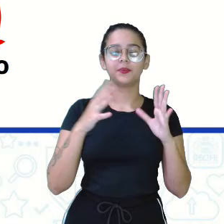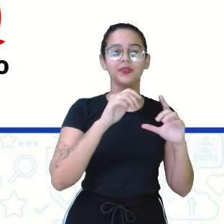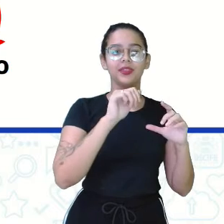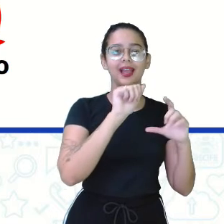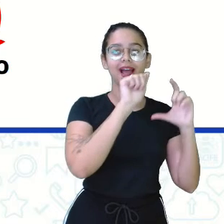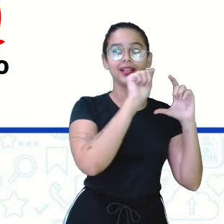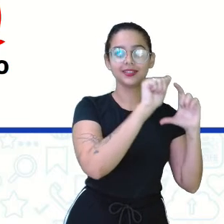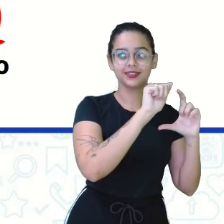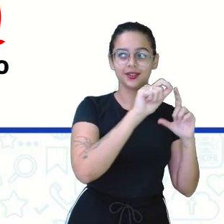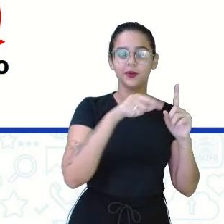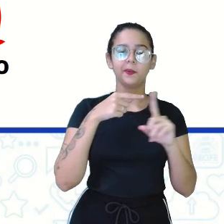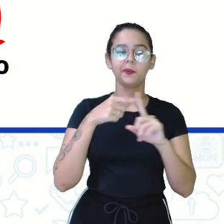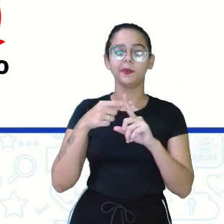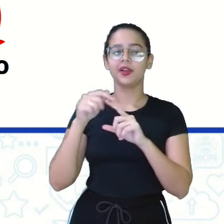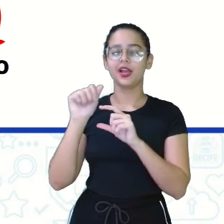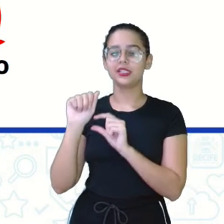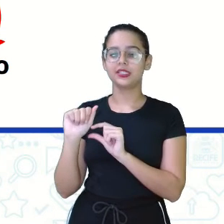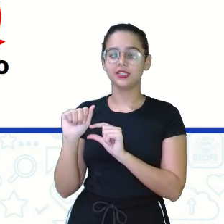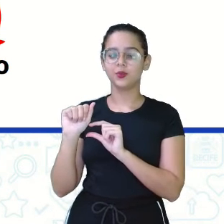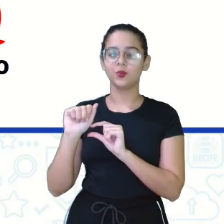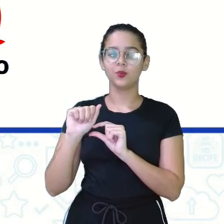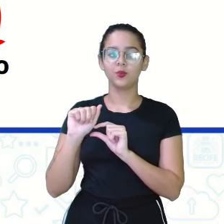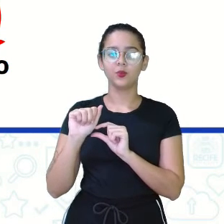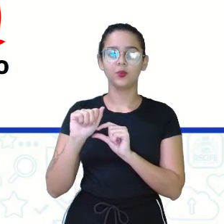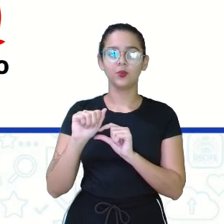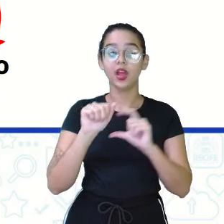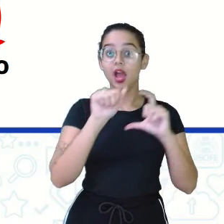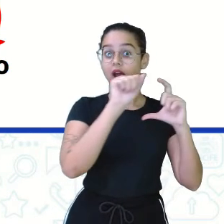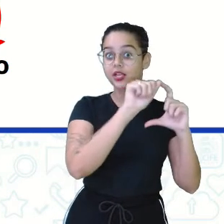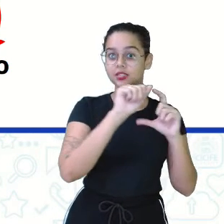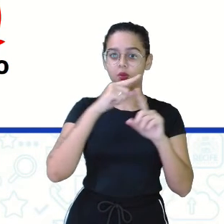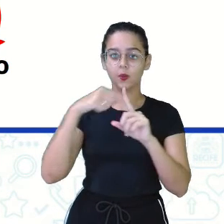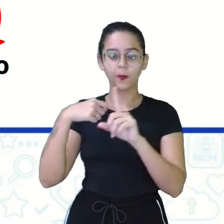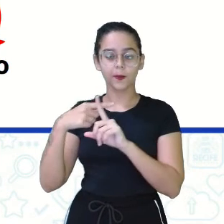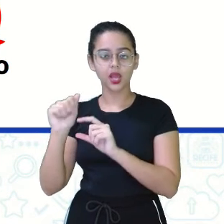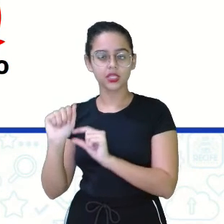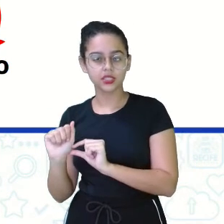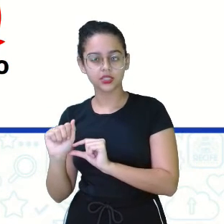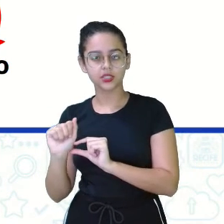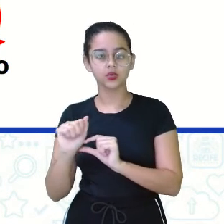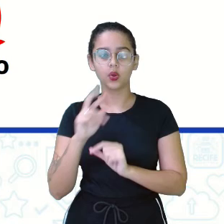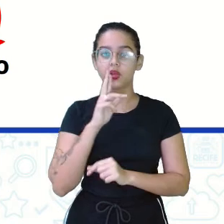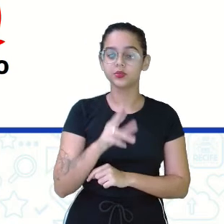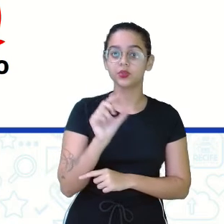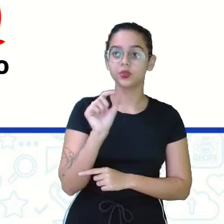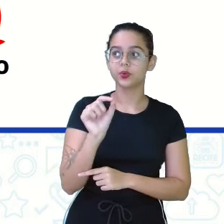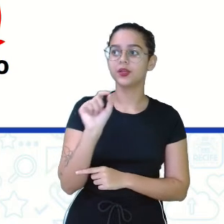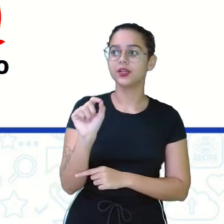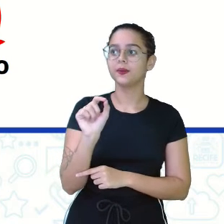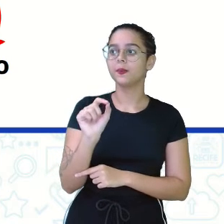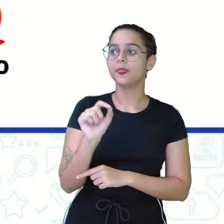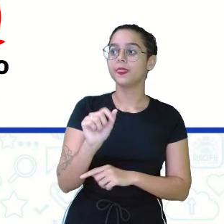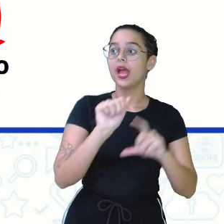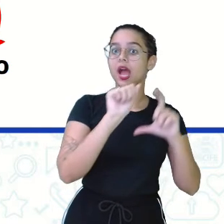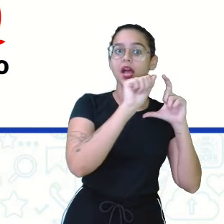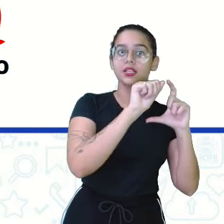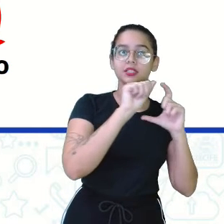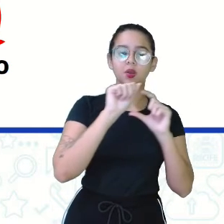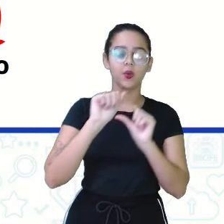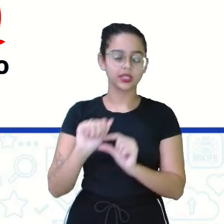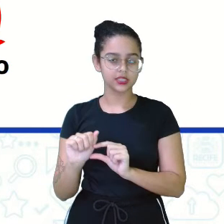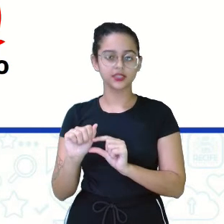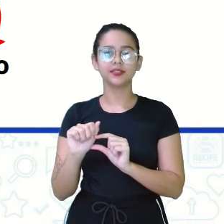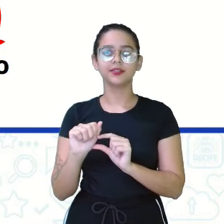azão, né? Com azinho. Azão com azinho vai dar o quê, professora? Azão, azinho. É isso